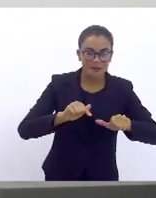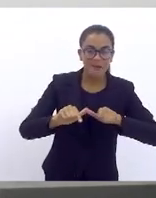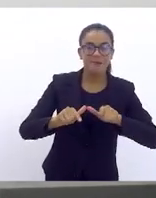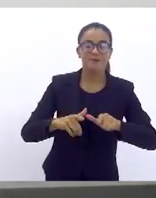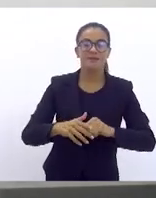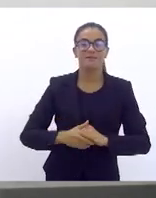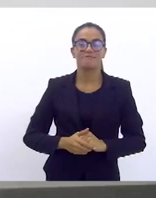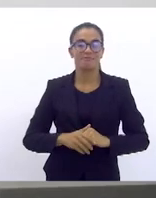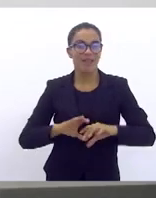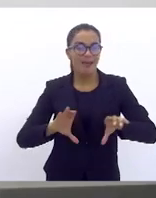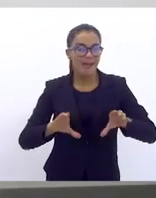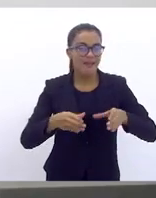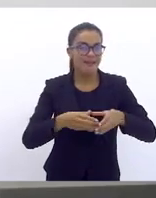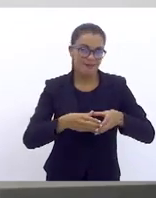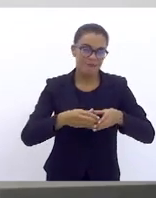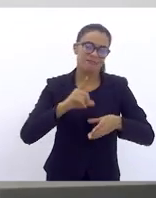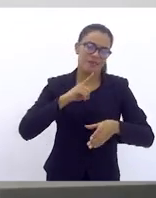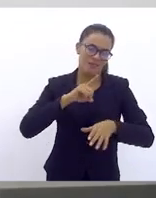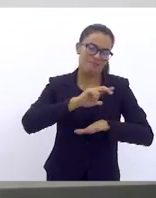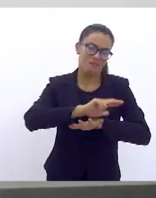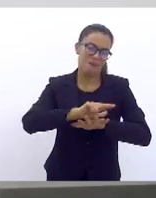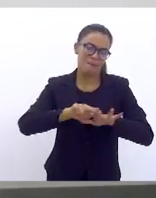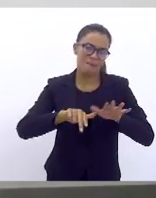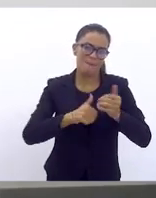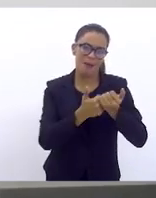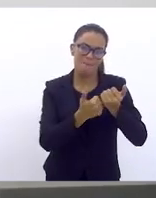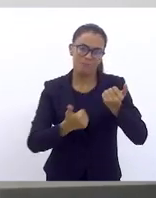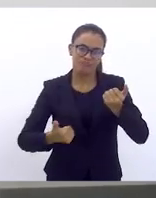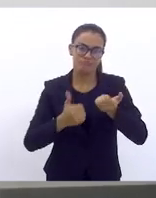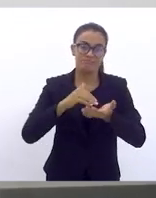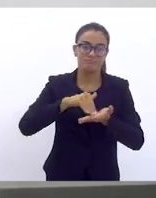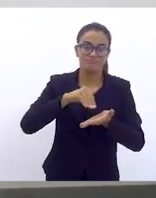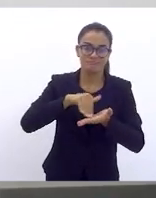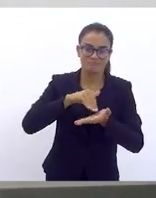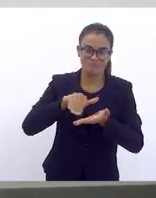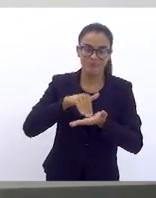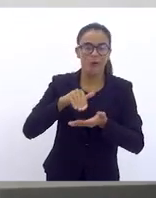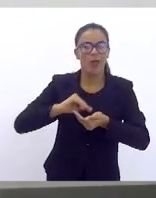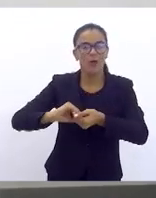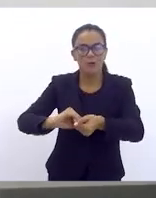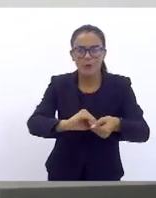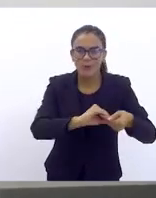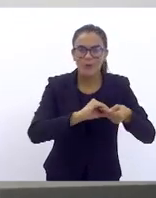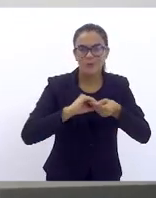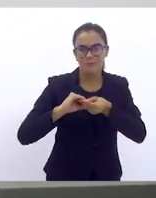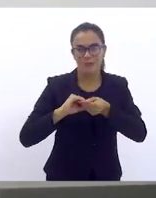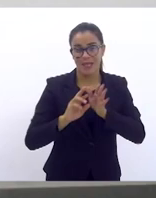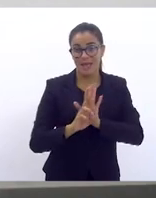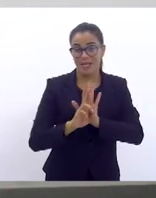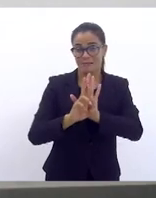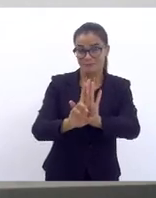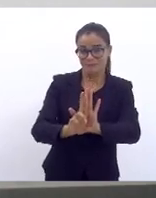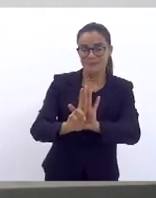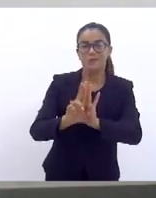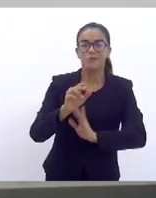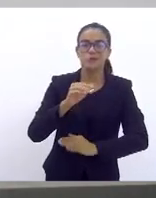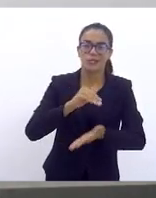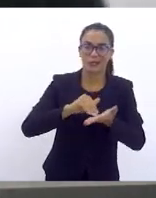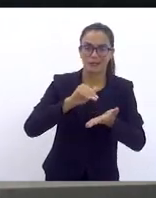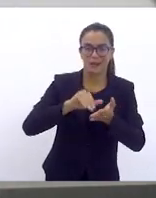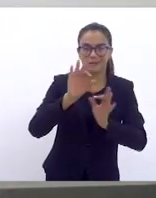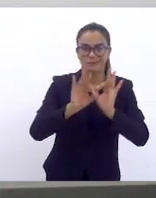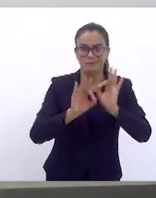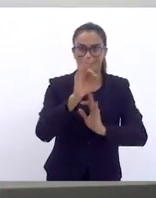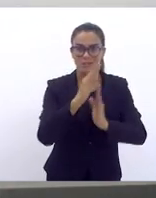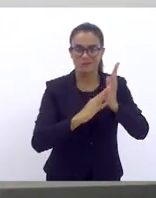da toda equipe aqui tem diversos subsecretagem mas queria cumprimentar todos em nome do subsecretário de planejamento que coordena